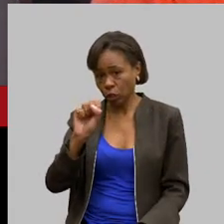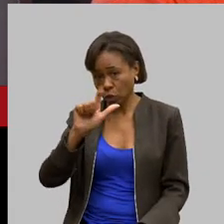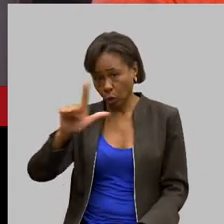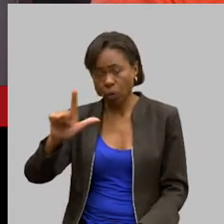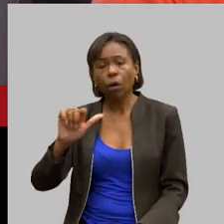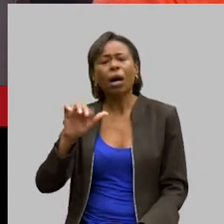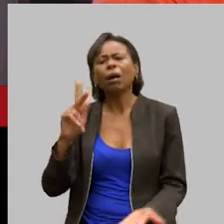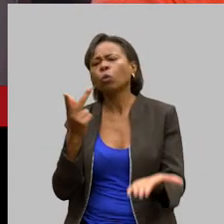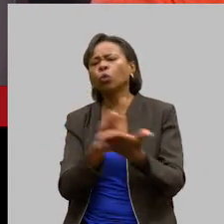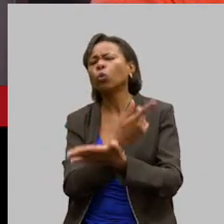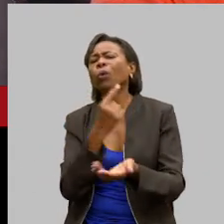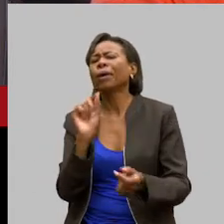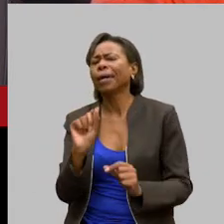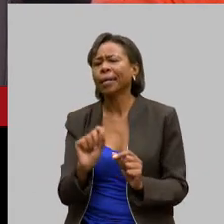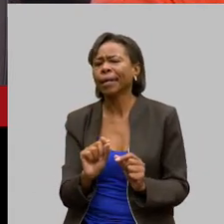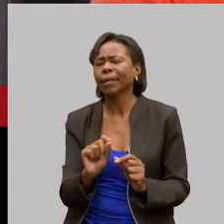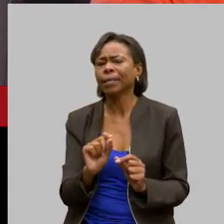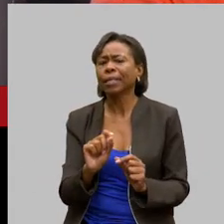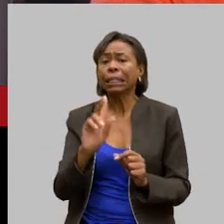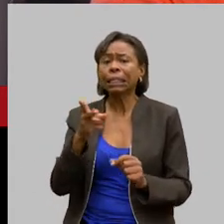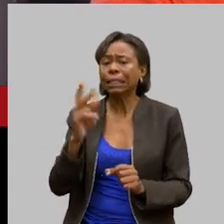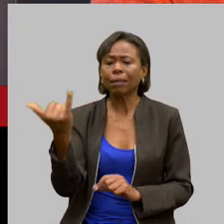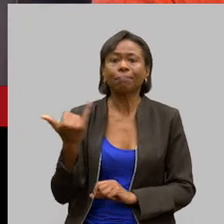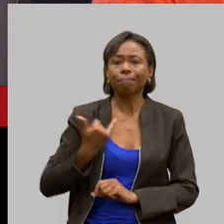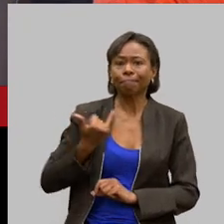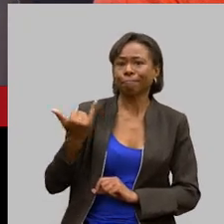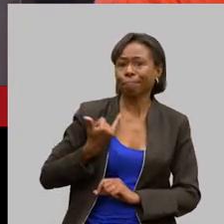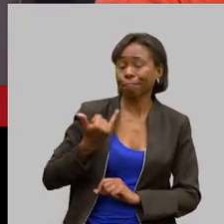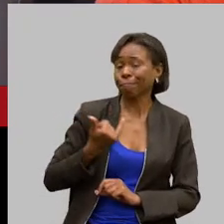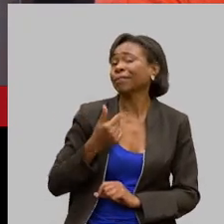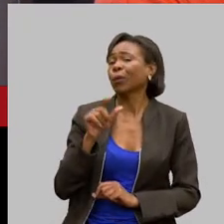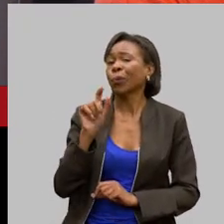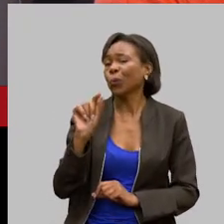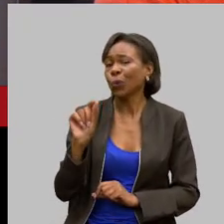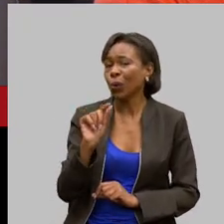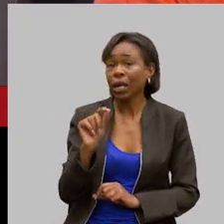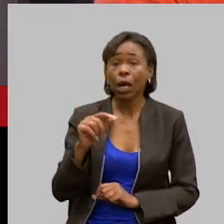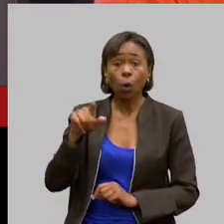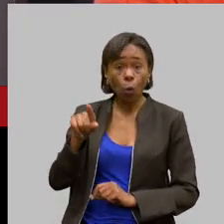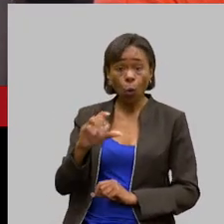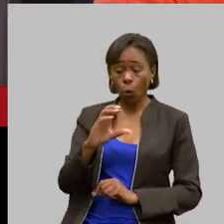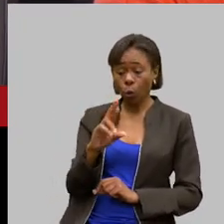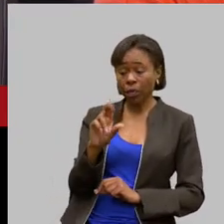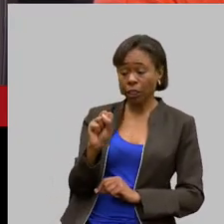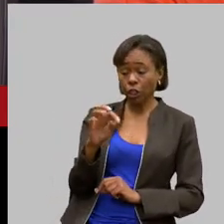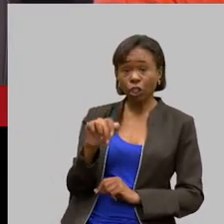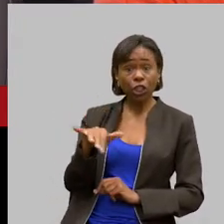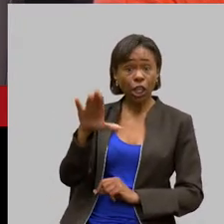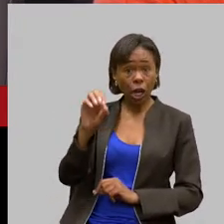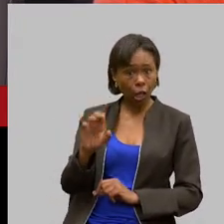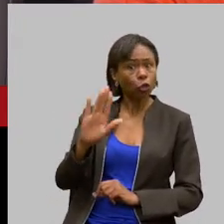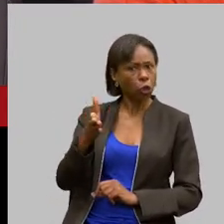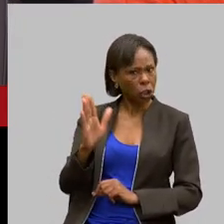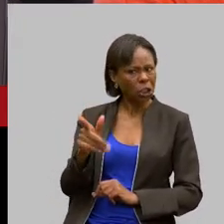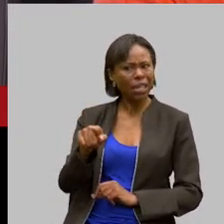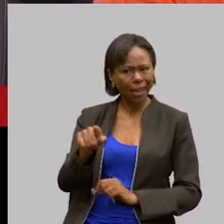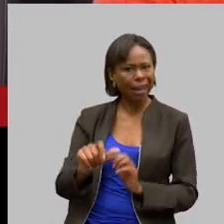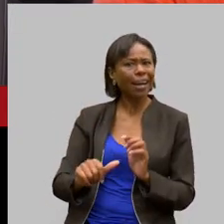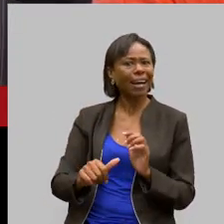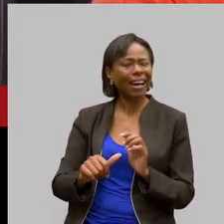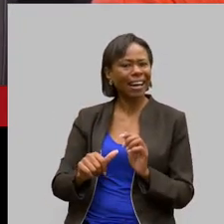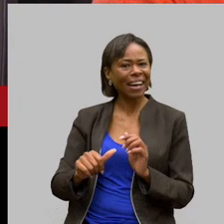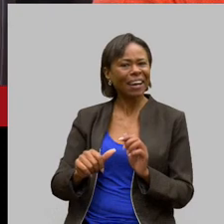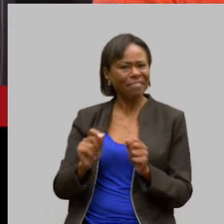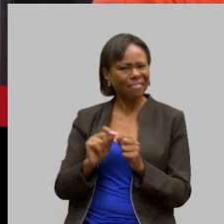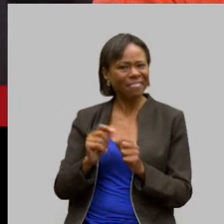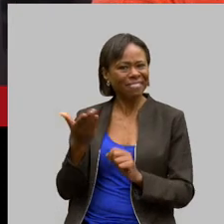fez já fez então parabenizá-lo pelo protagonismo pelo pioneirismo nesse sentido que sem dúvida tem seguido eh Tem